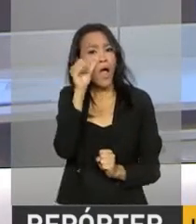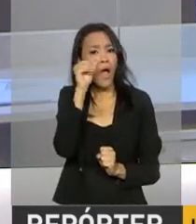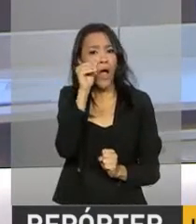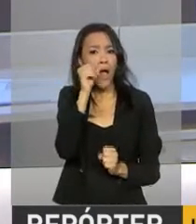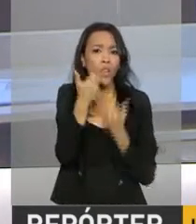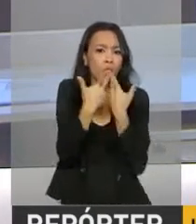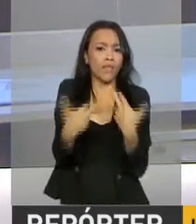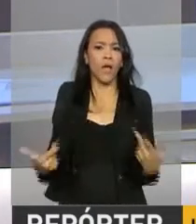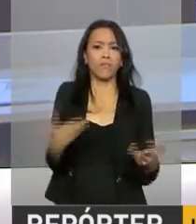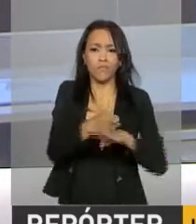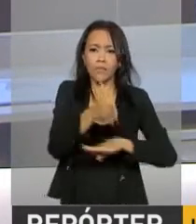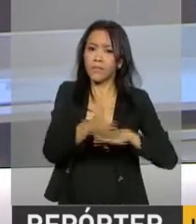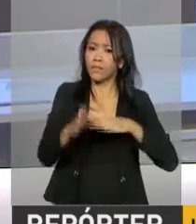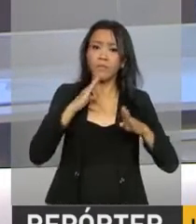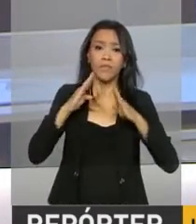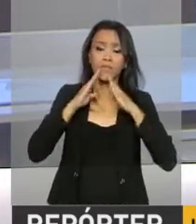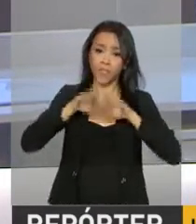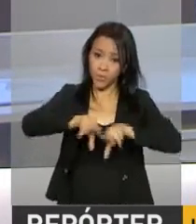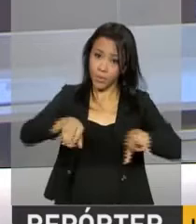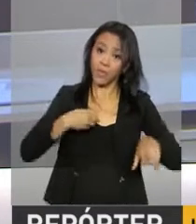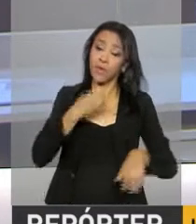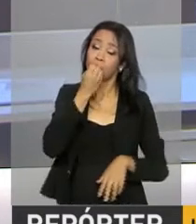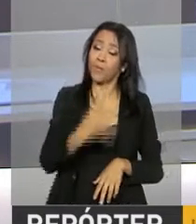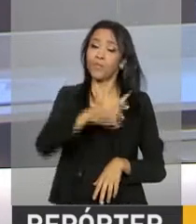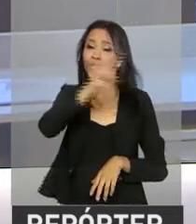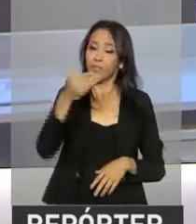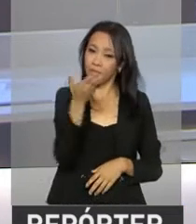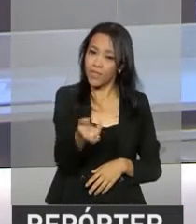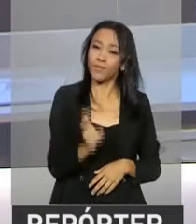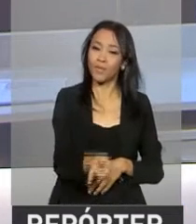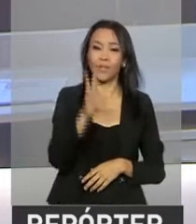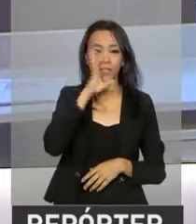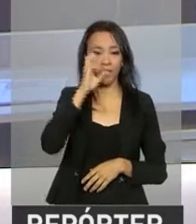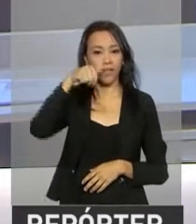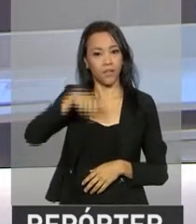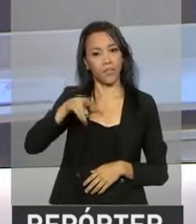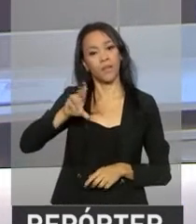as novidades em nossas redes sociais. Um bom dia para você e continue com a